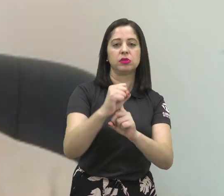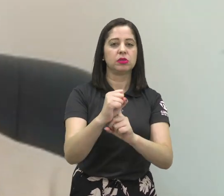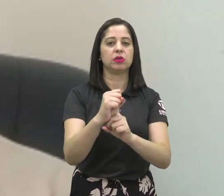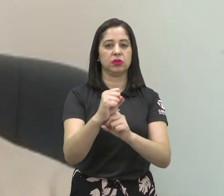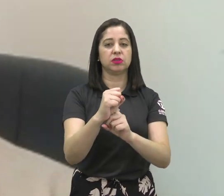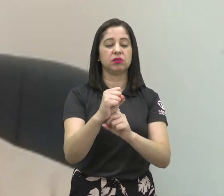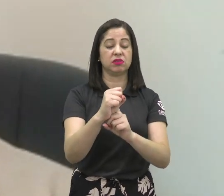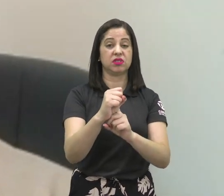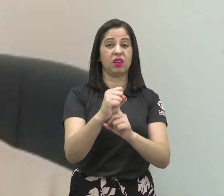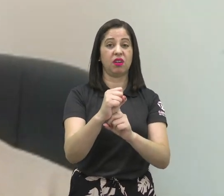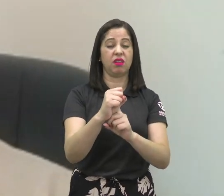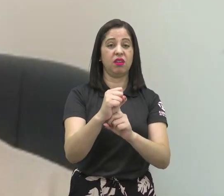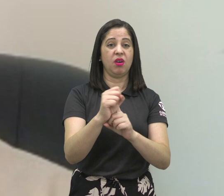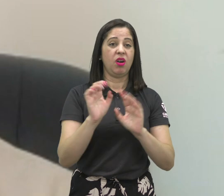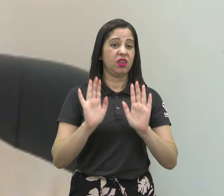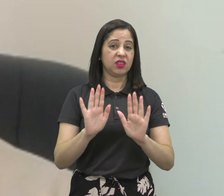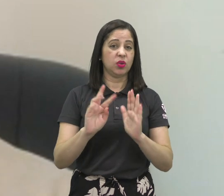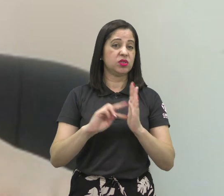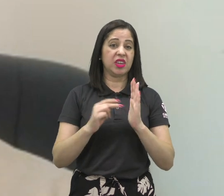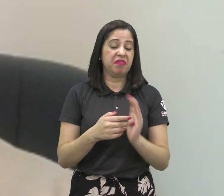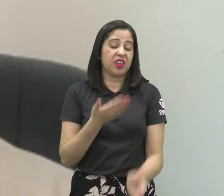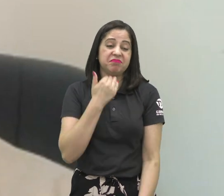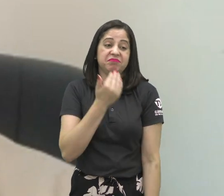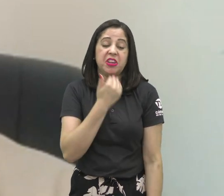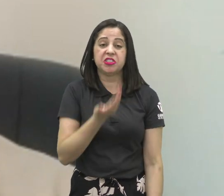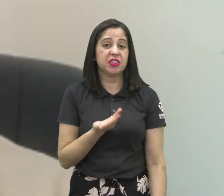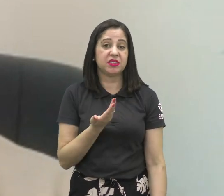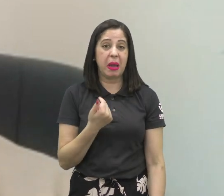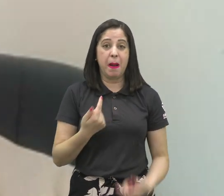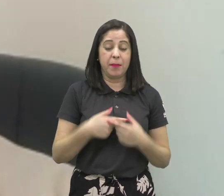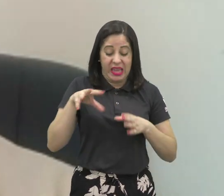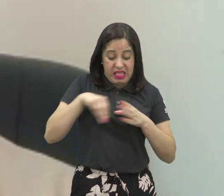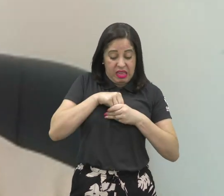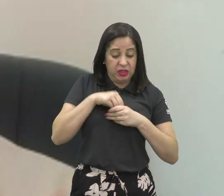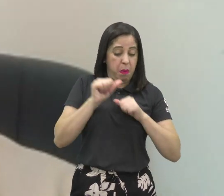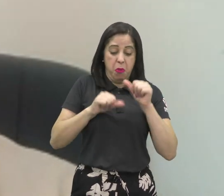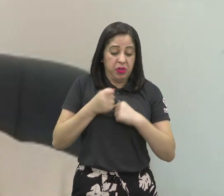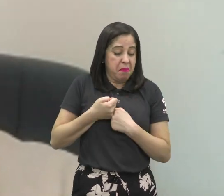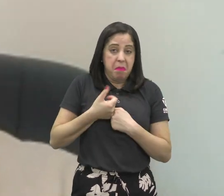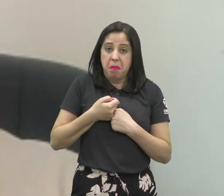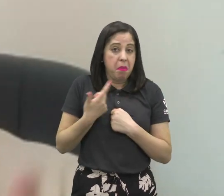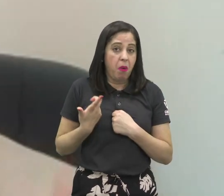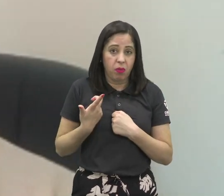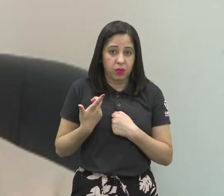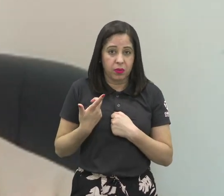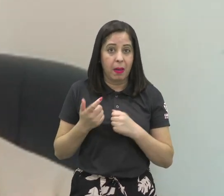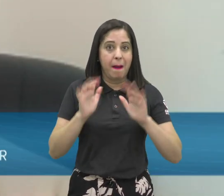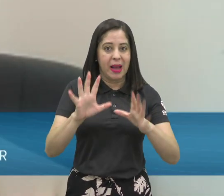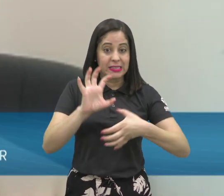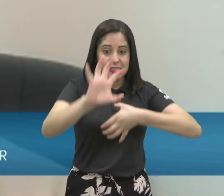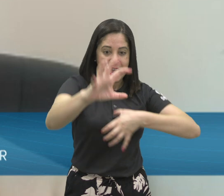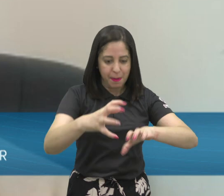essa transformação é pequena e essa transformação apenas vai surgir efeito em mim. Então, quando a gente fala de empatia e